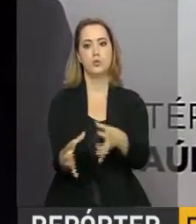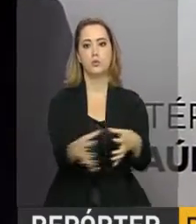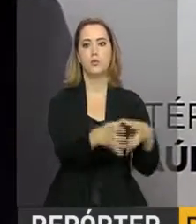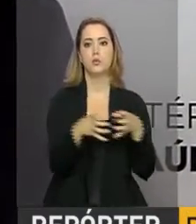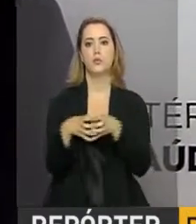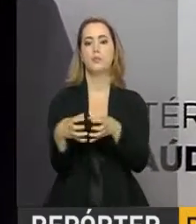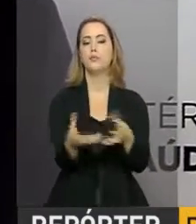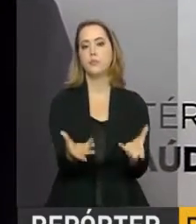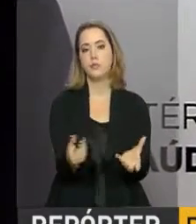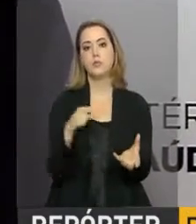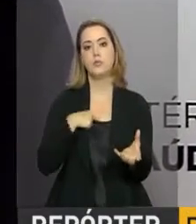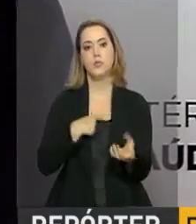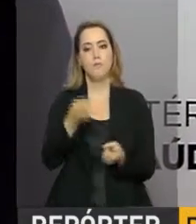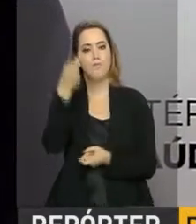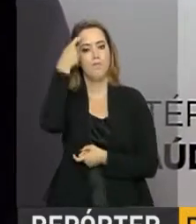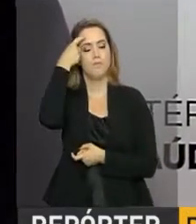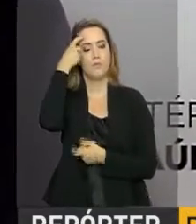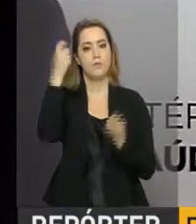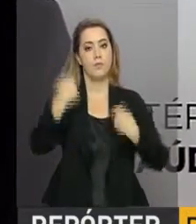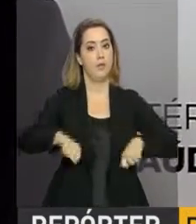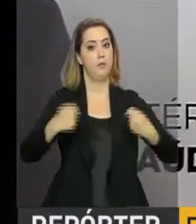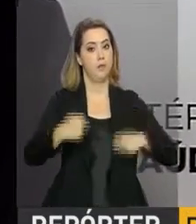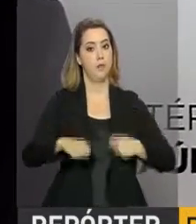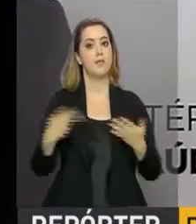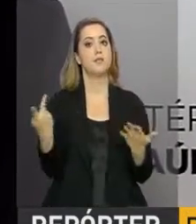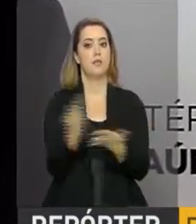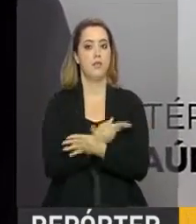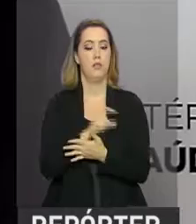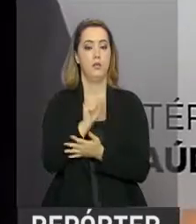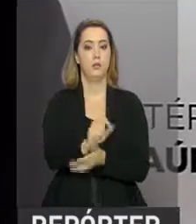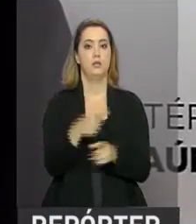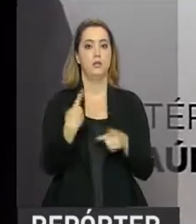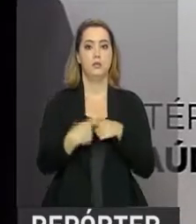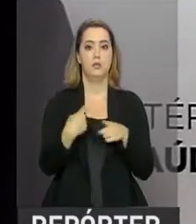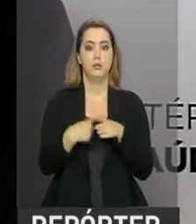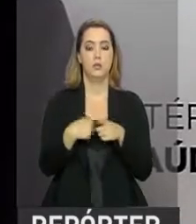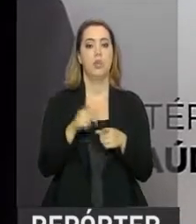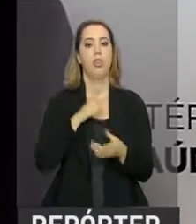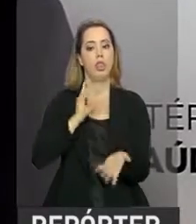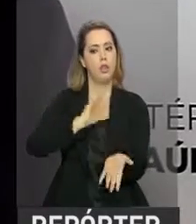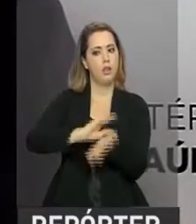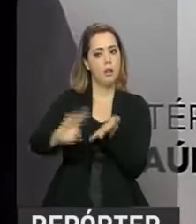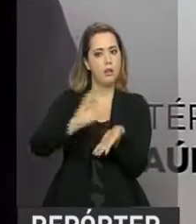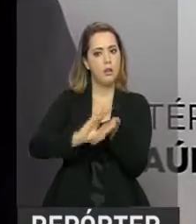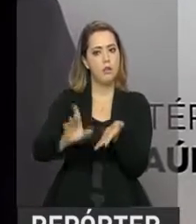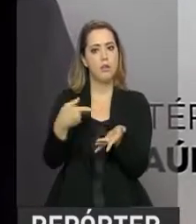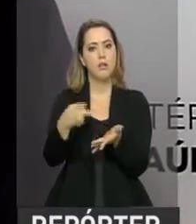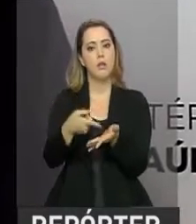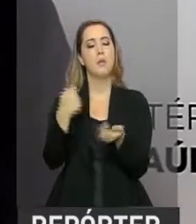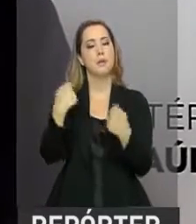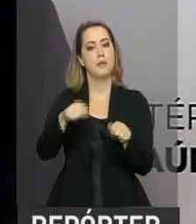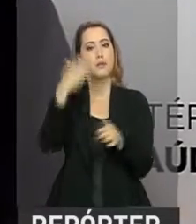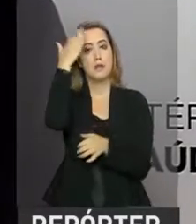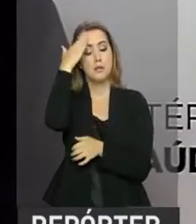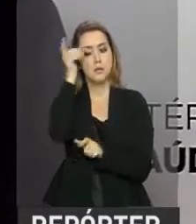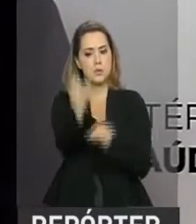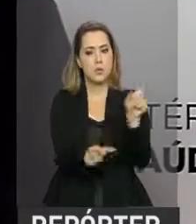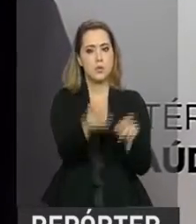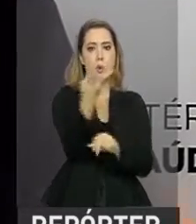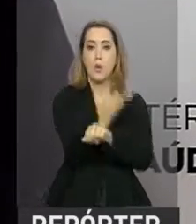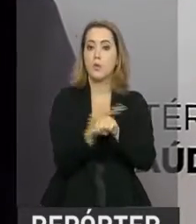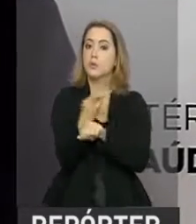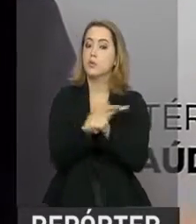é uma conscientização necessária porque os recursos estão disponíveis é preciso que as pessoas buscam